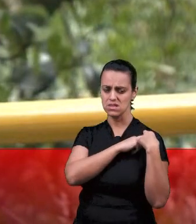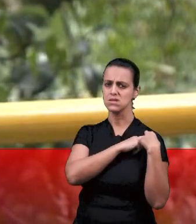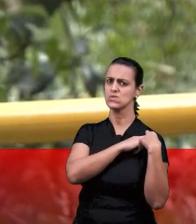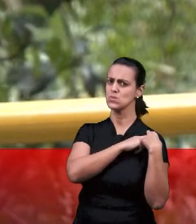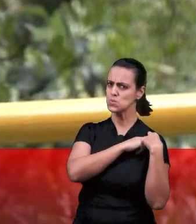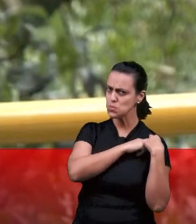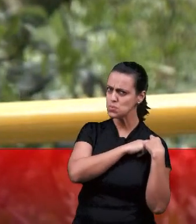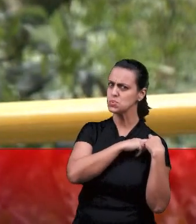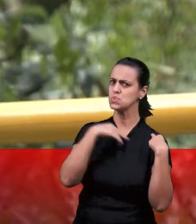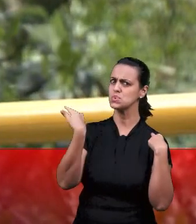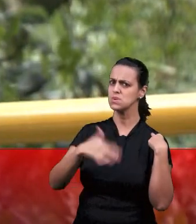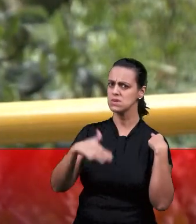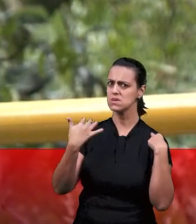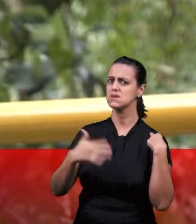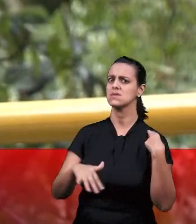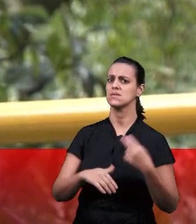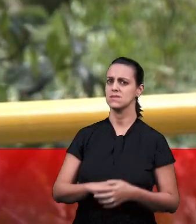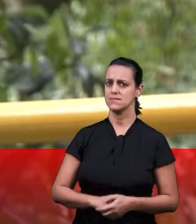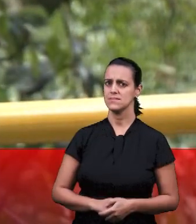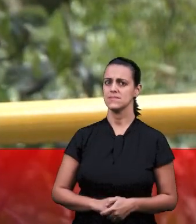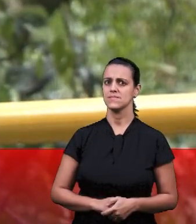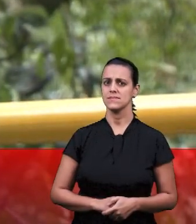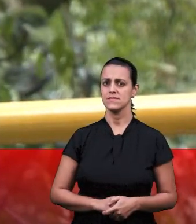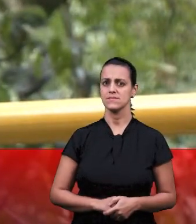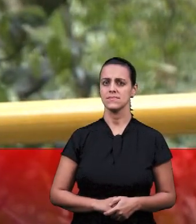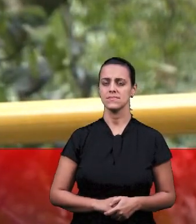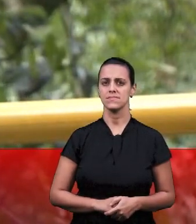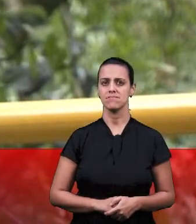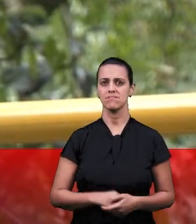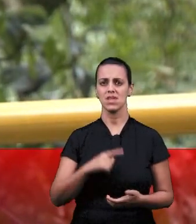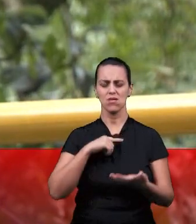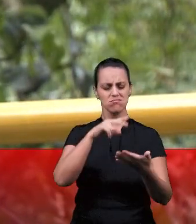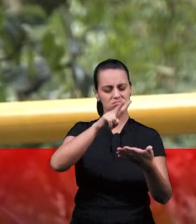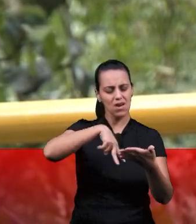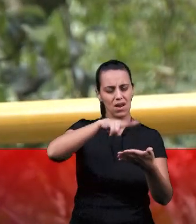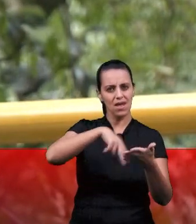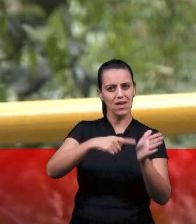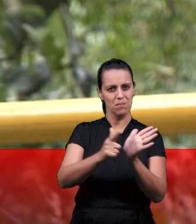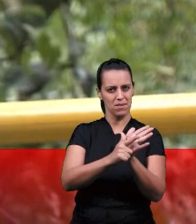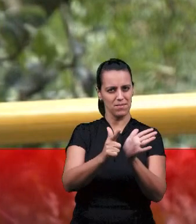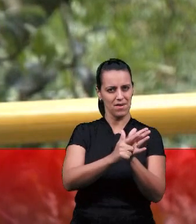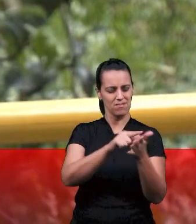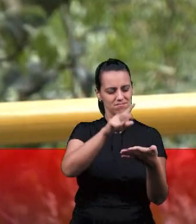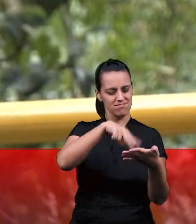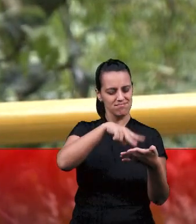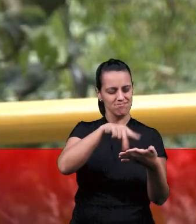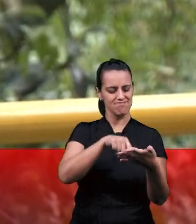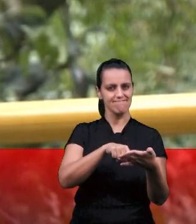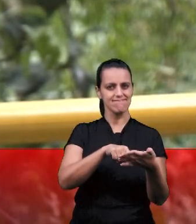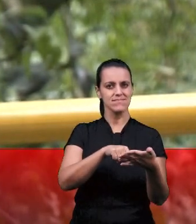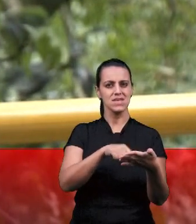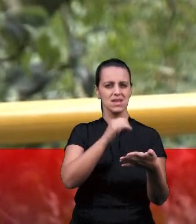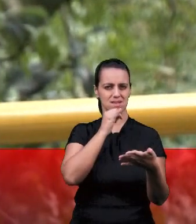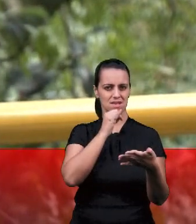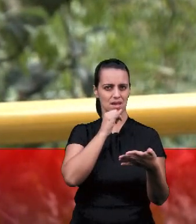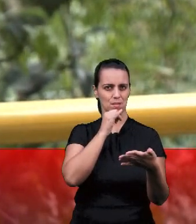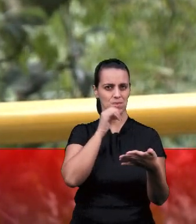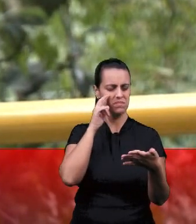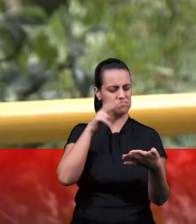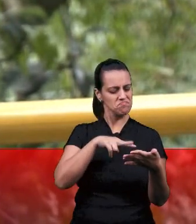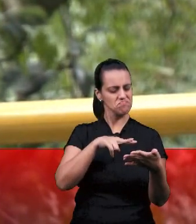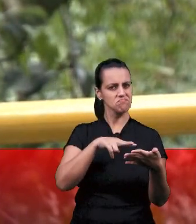fazem uma ideia. Há poucos instantes, estava com o papel, estava lendo e trouxe aqui. Por exemplo, aqui